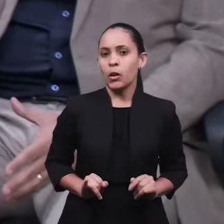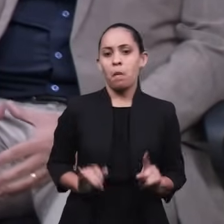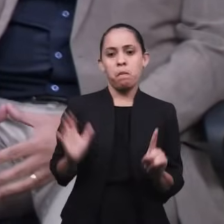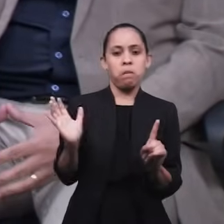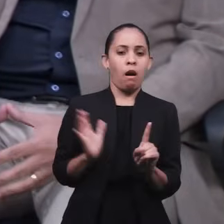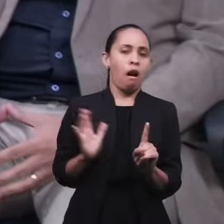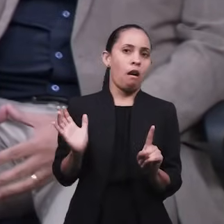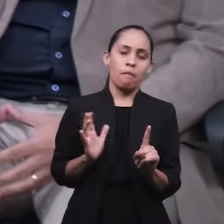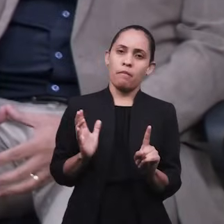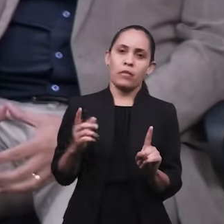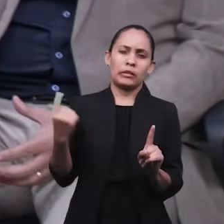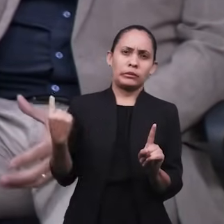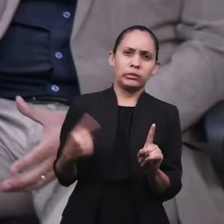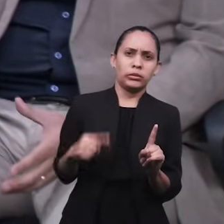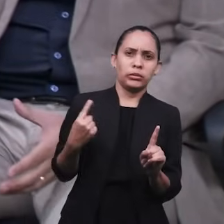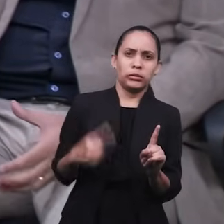perseguição